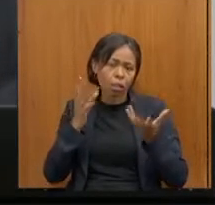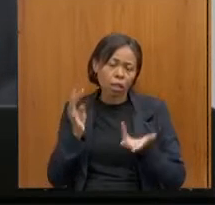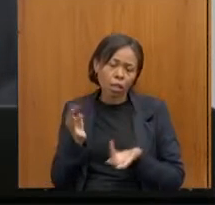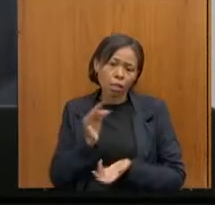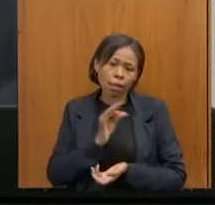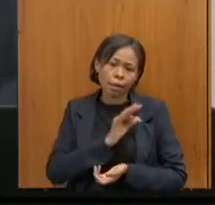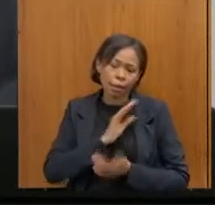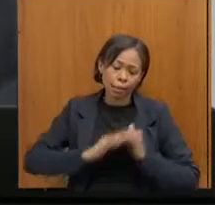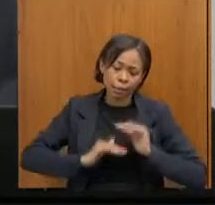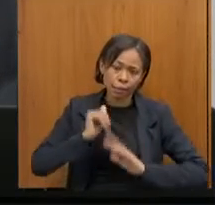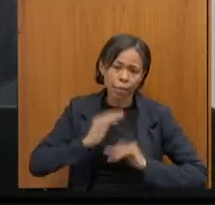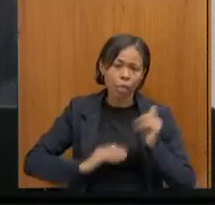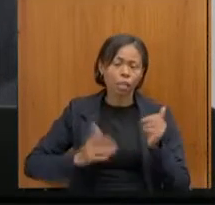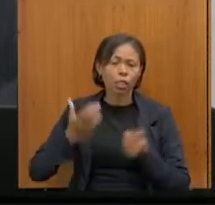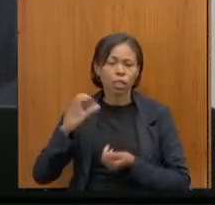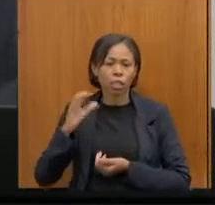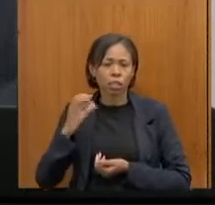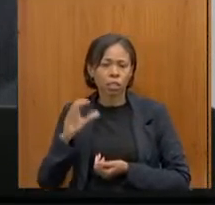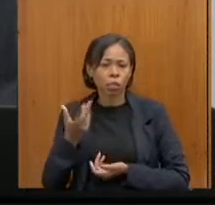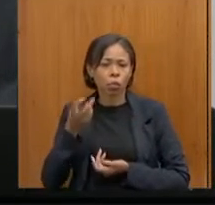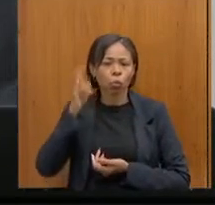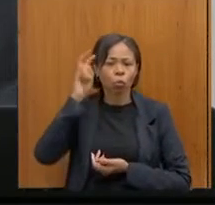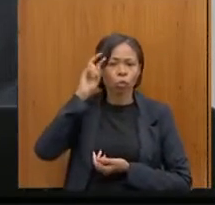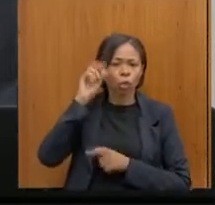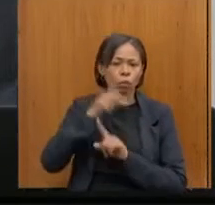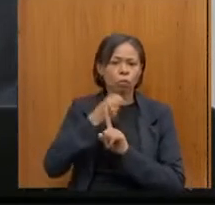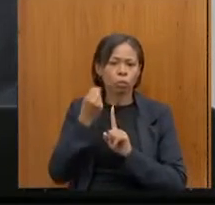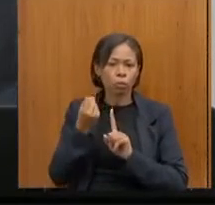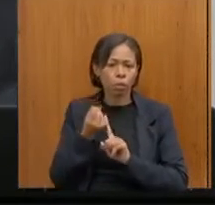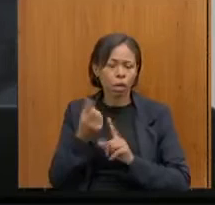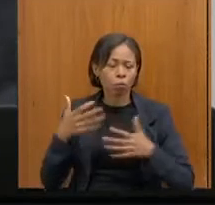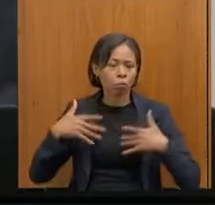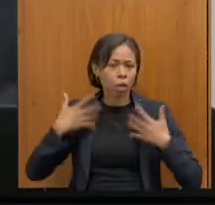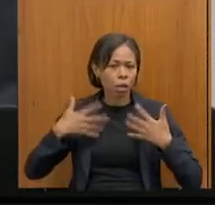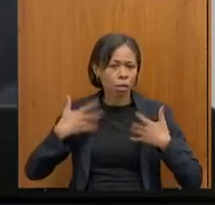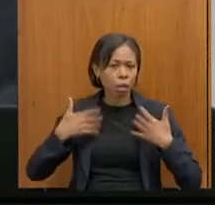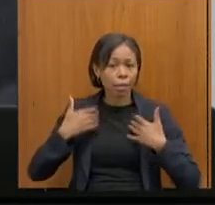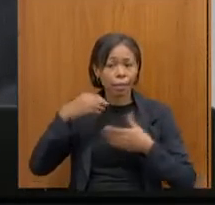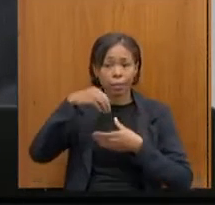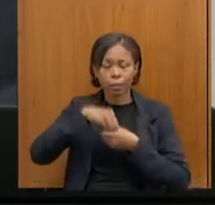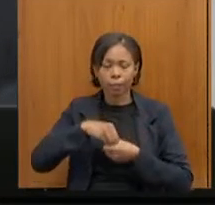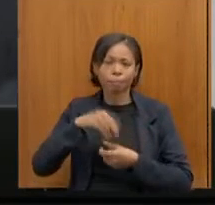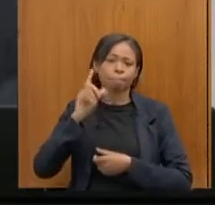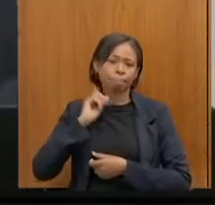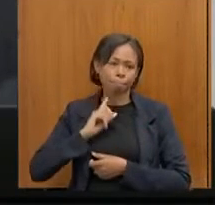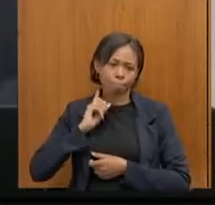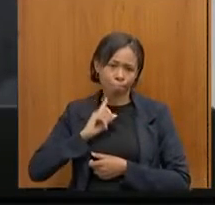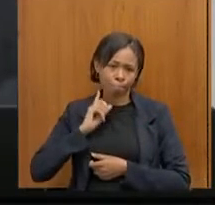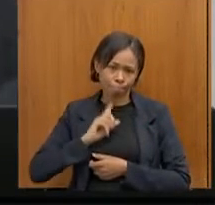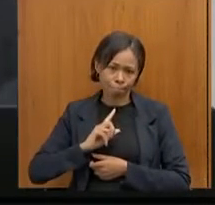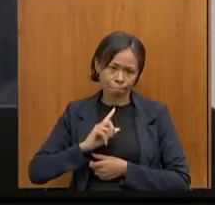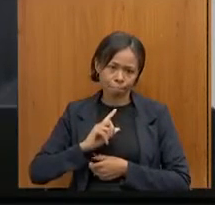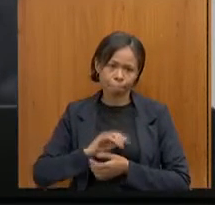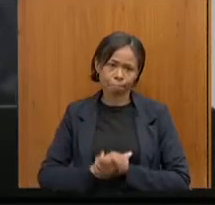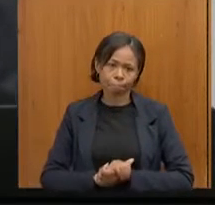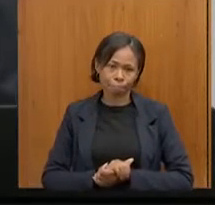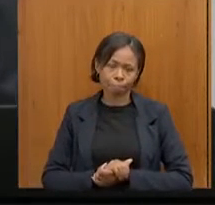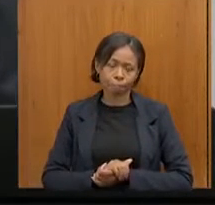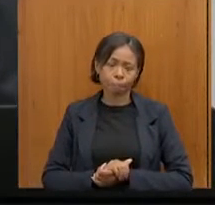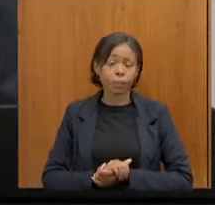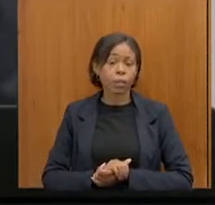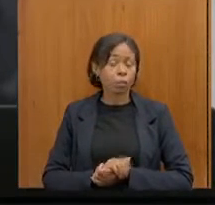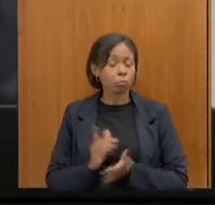esportivos corporativos culturais sociais e de entretenimento no âmbito do Estado de Minas Gerais a pergunta é a seguinte